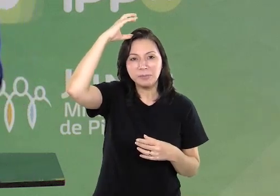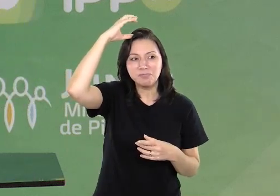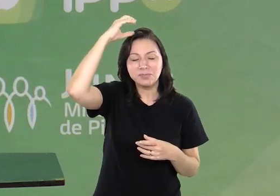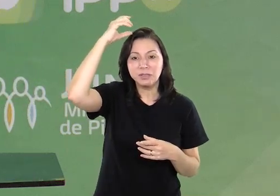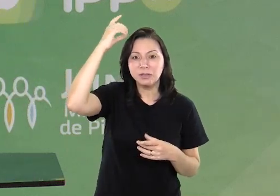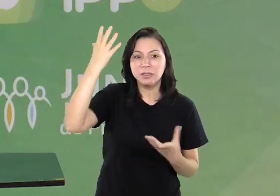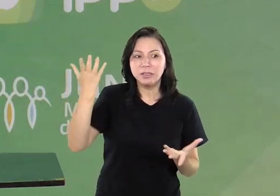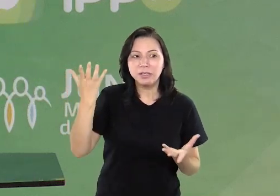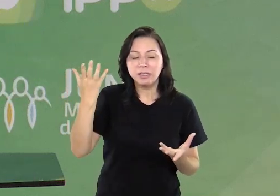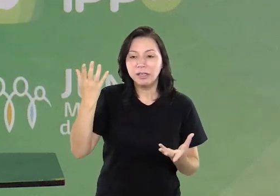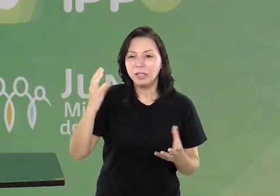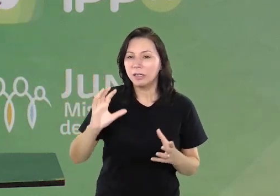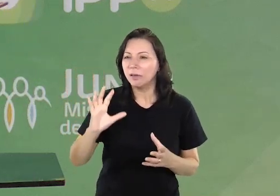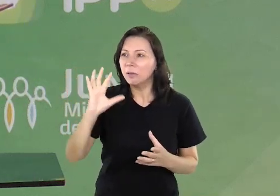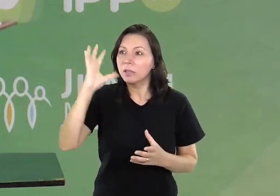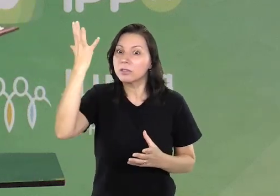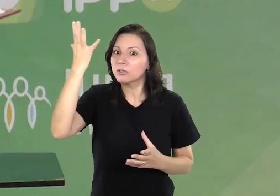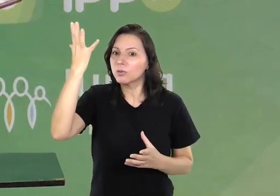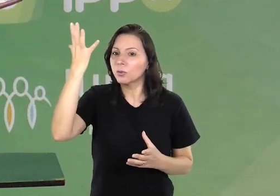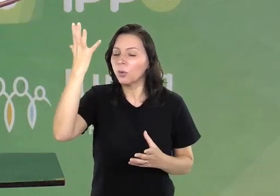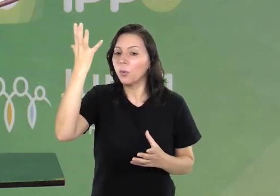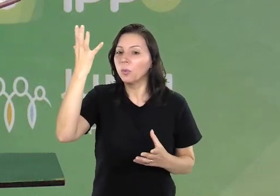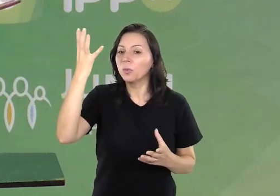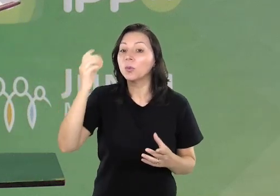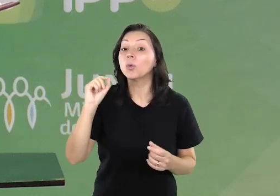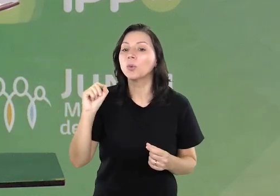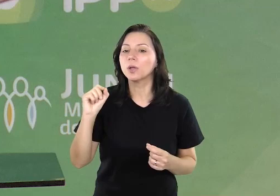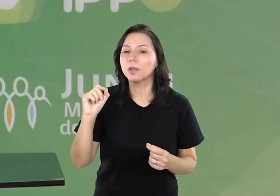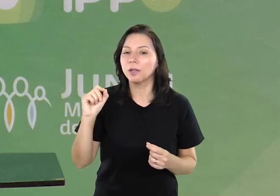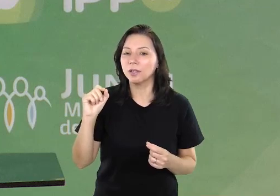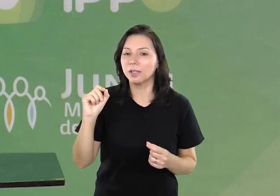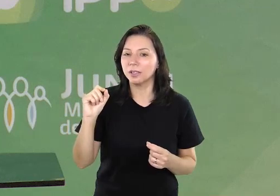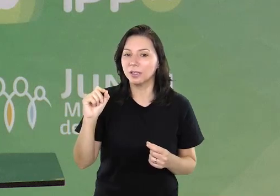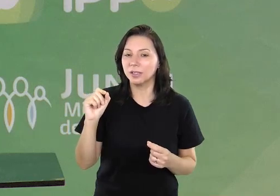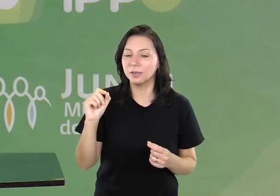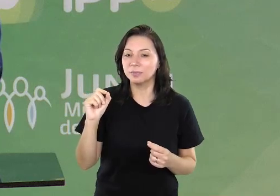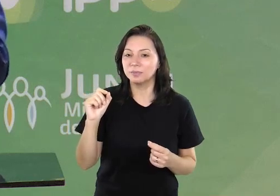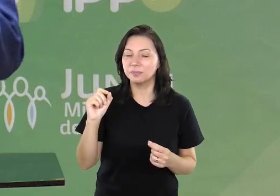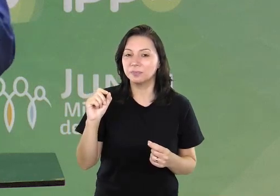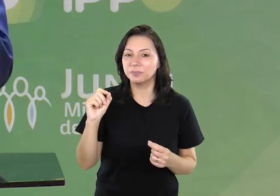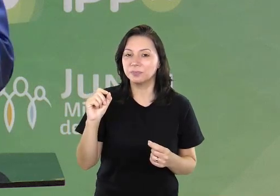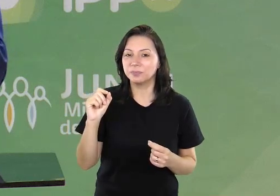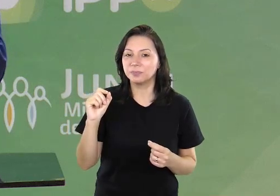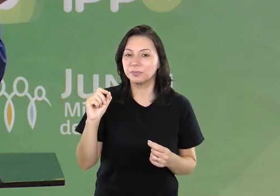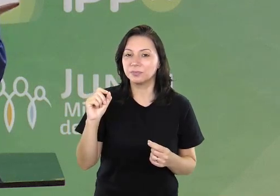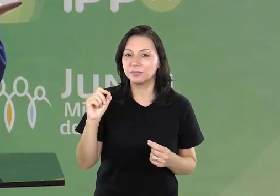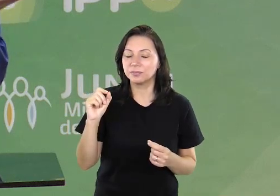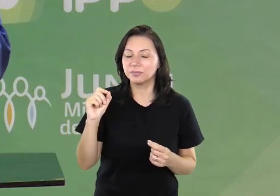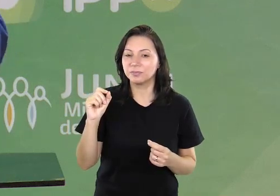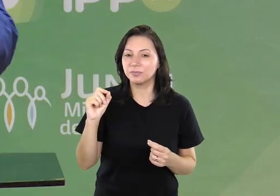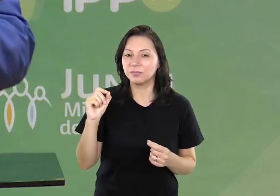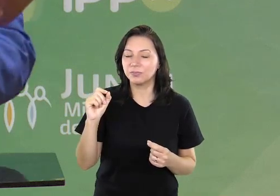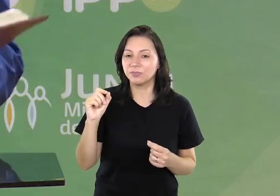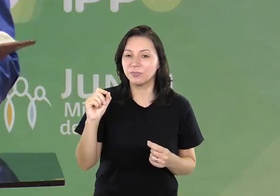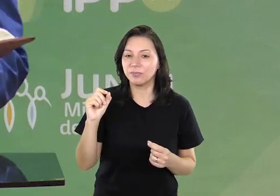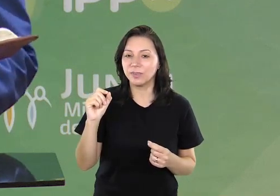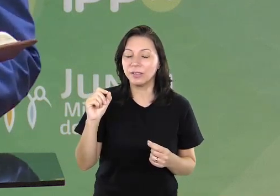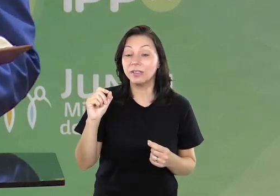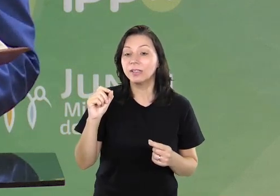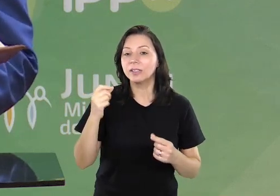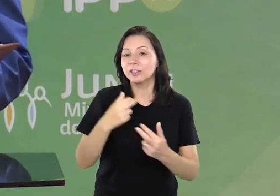aqui a conclusão vem antes da prova antes de provar eu já sabia de um fato é